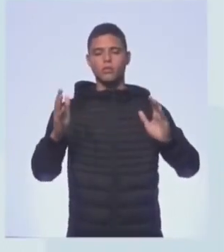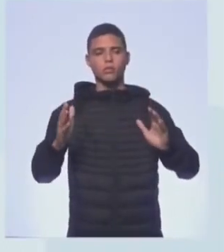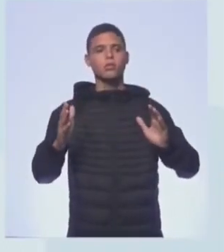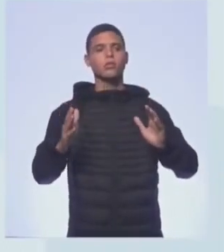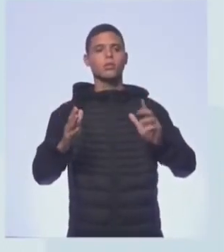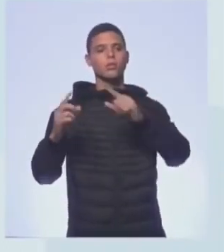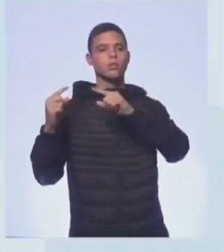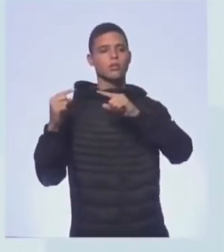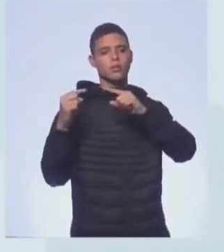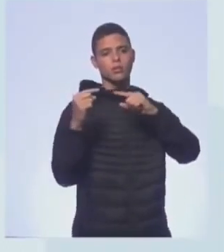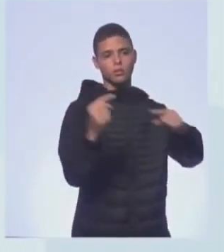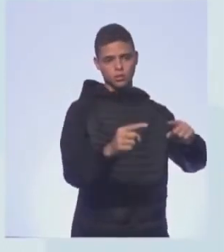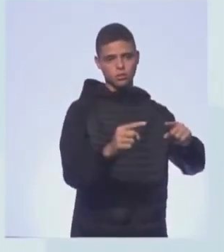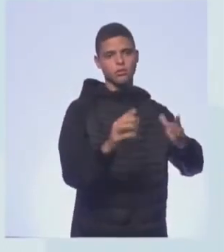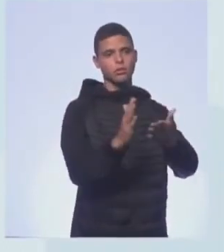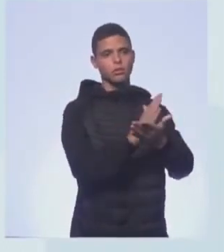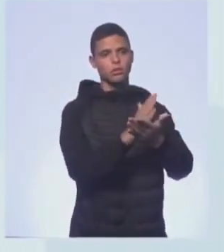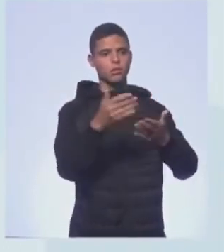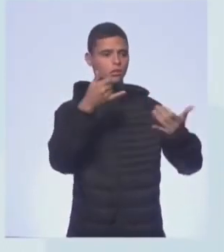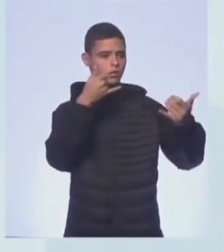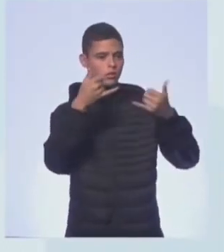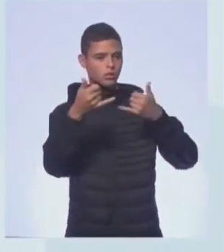contra a desinformação. Integrantes